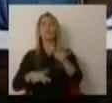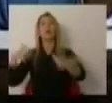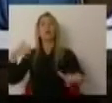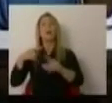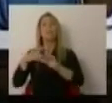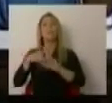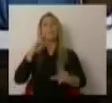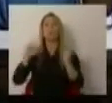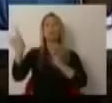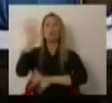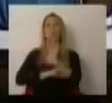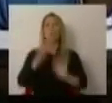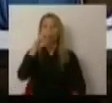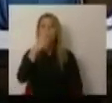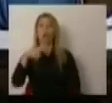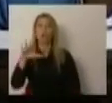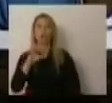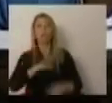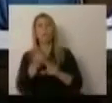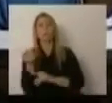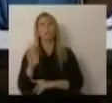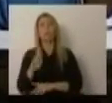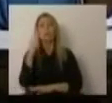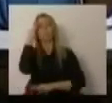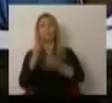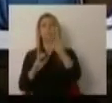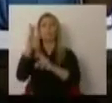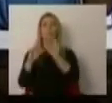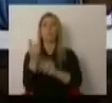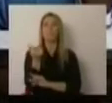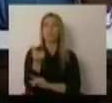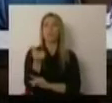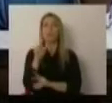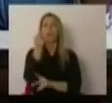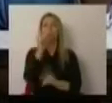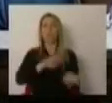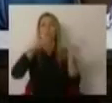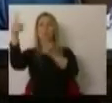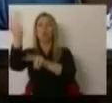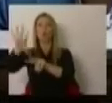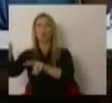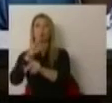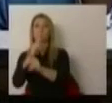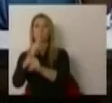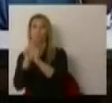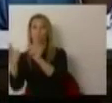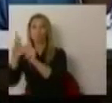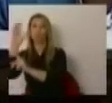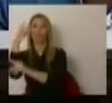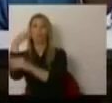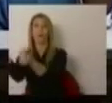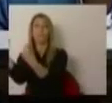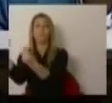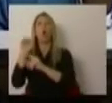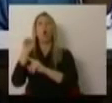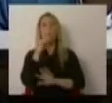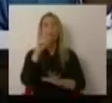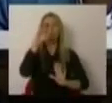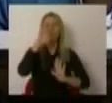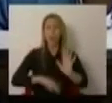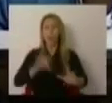Tajani. Taxas para a especulação financeira, para as transações para paraísos fiscais ou regras mais apertadas para os gigantes da tecnologia